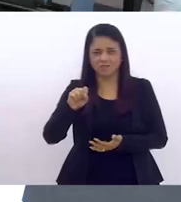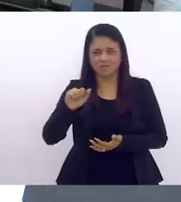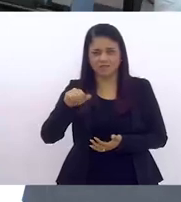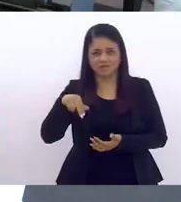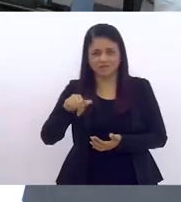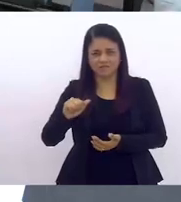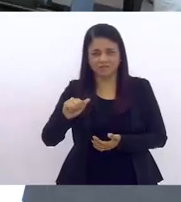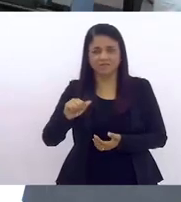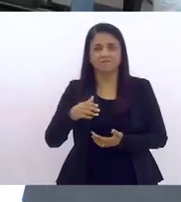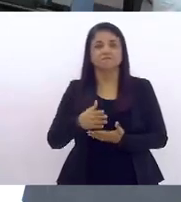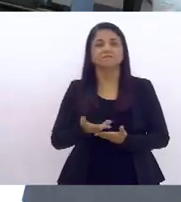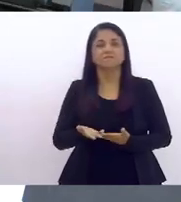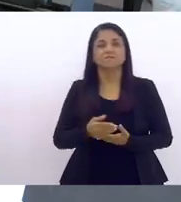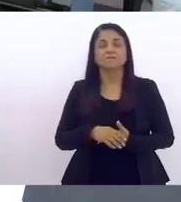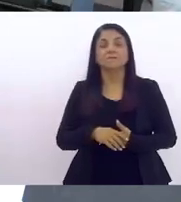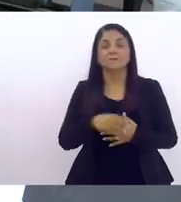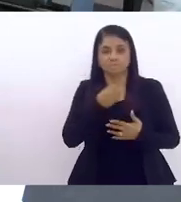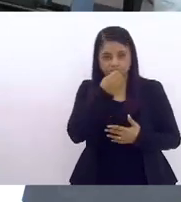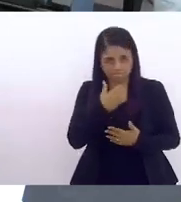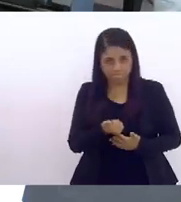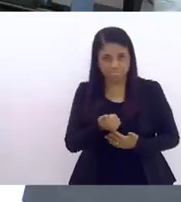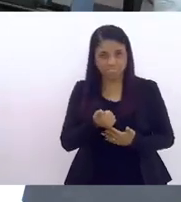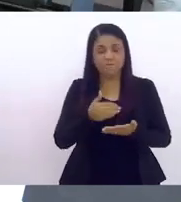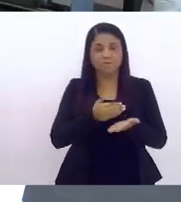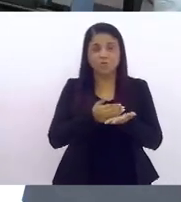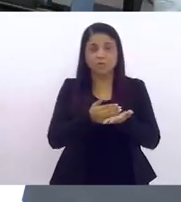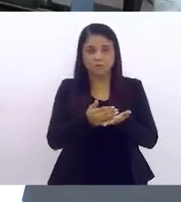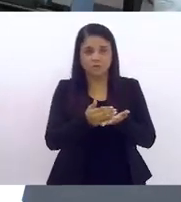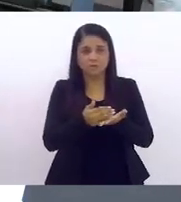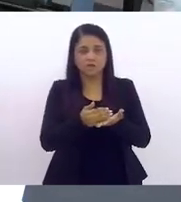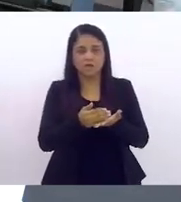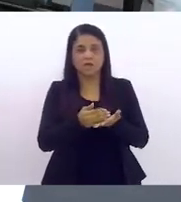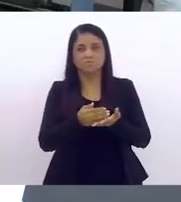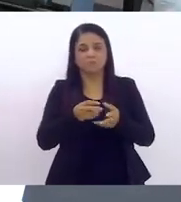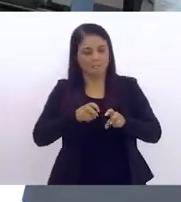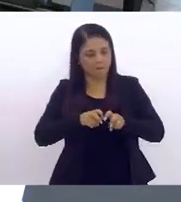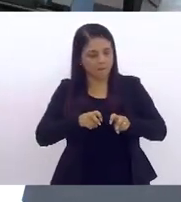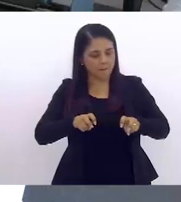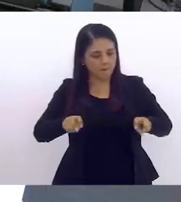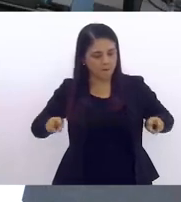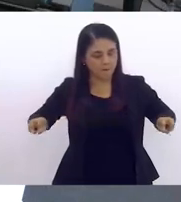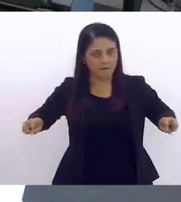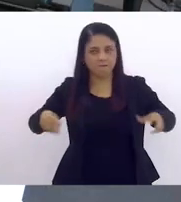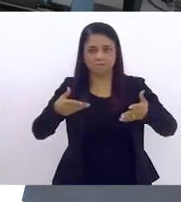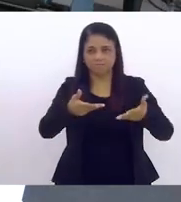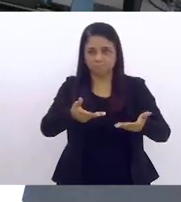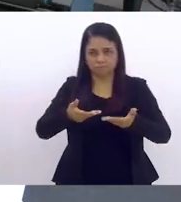Muito bem. Então, vamos começar compondo a nossa mesa.